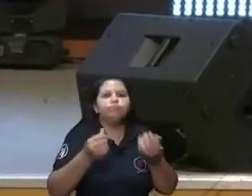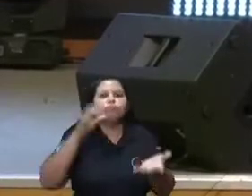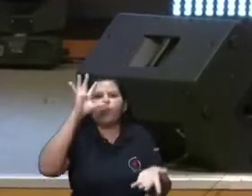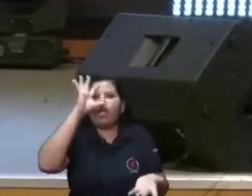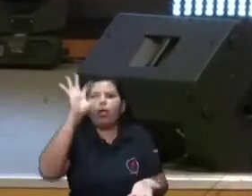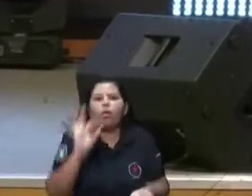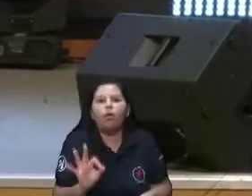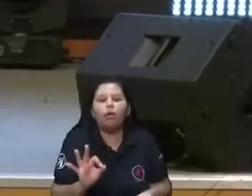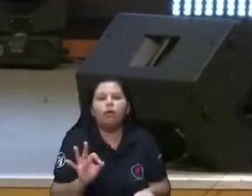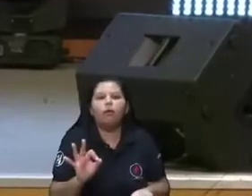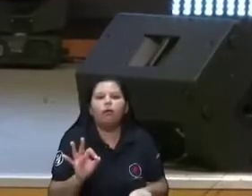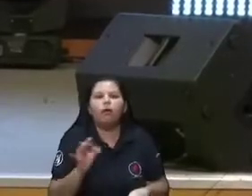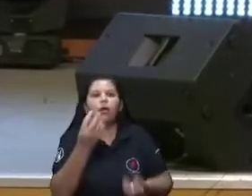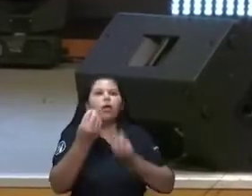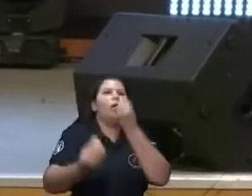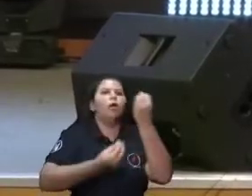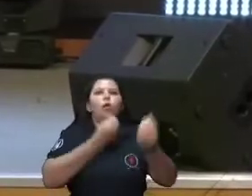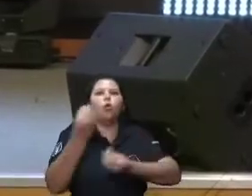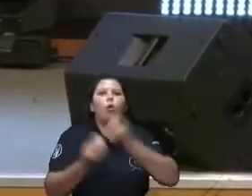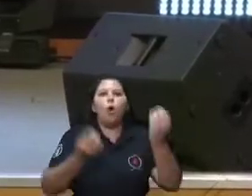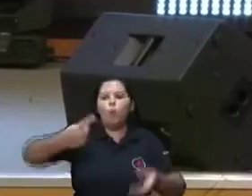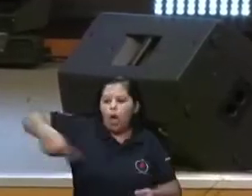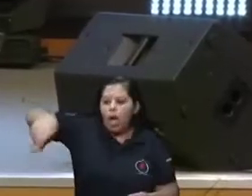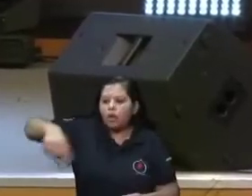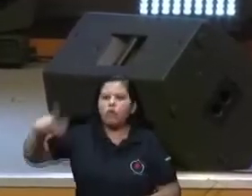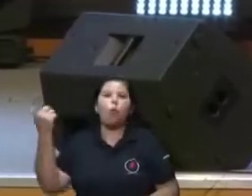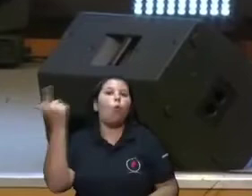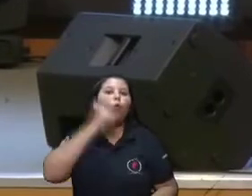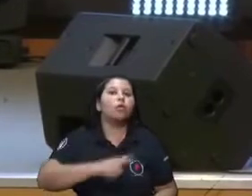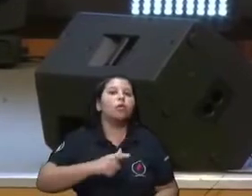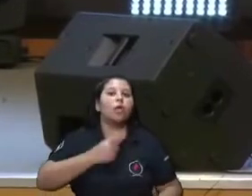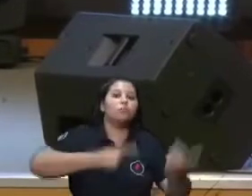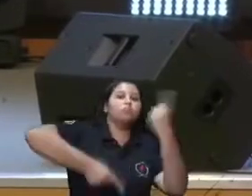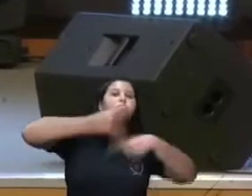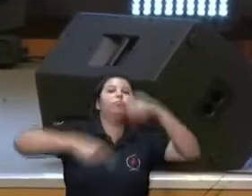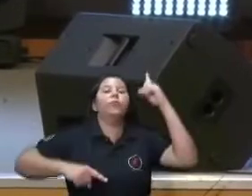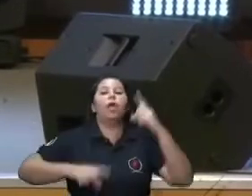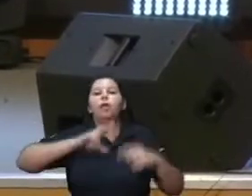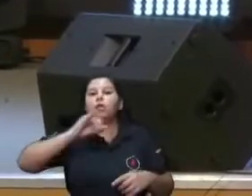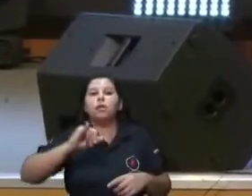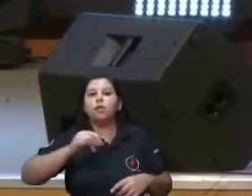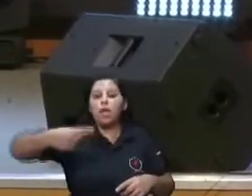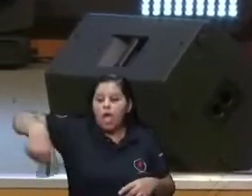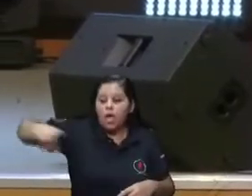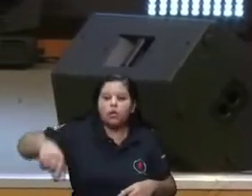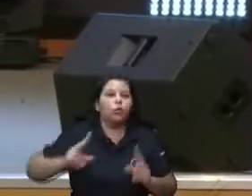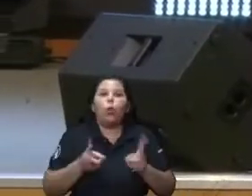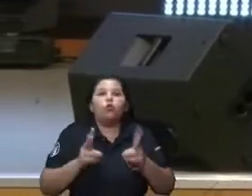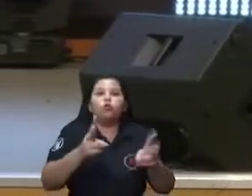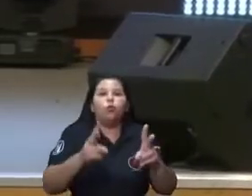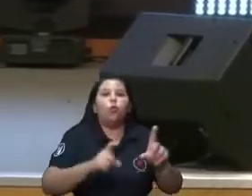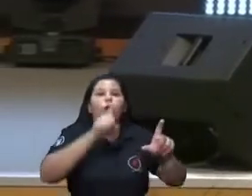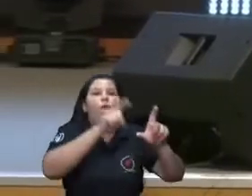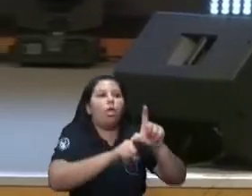Como alguém pode ir longe com o calcanhar preso na mão de alguém?